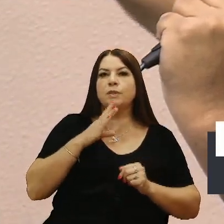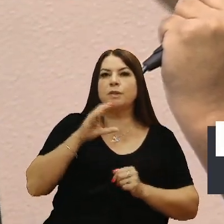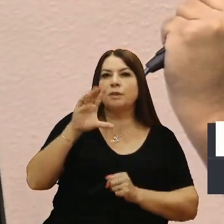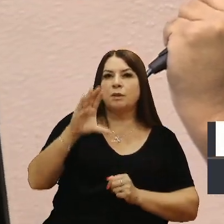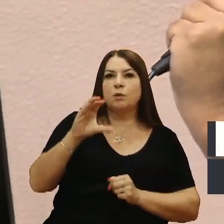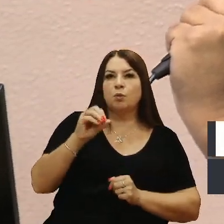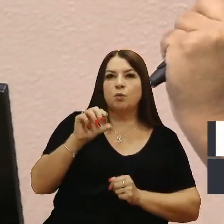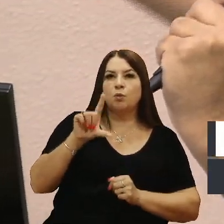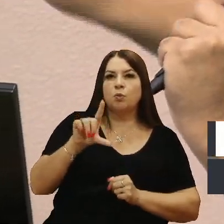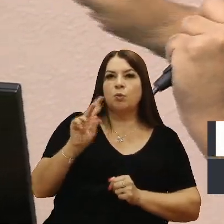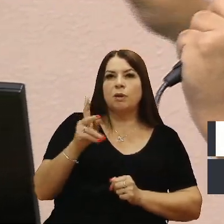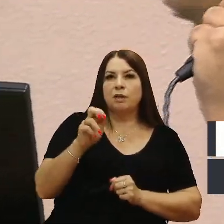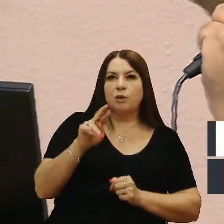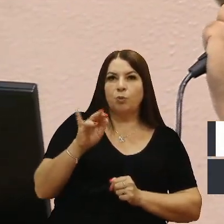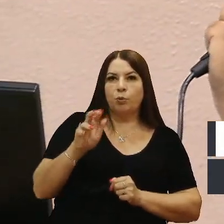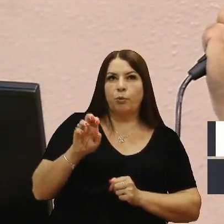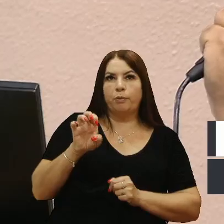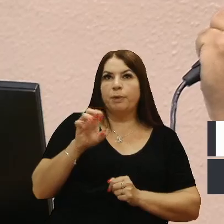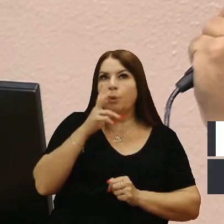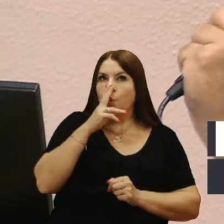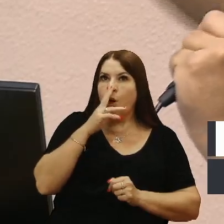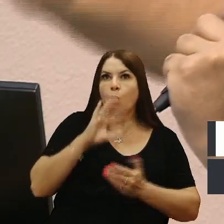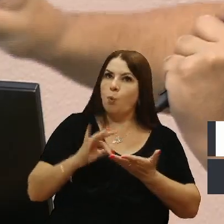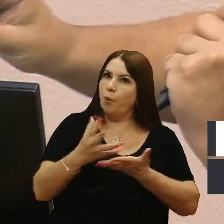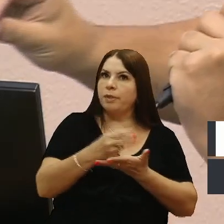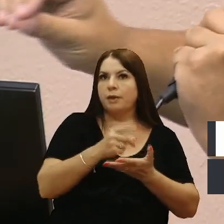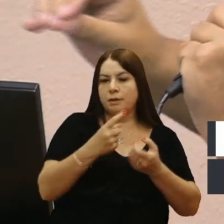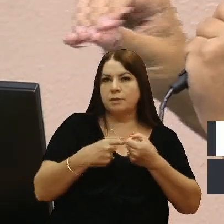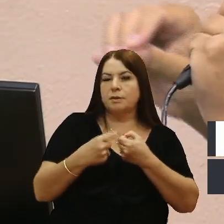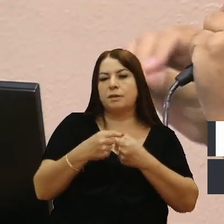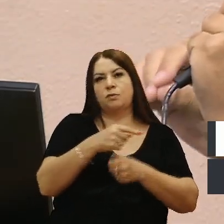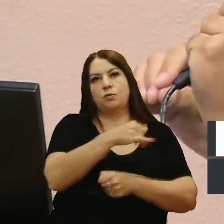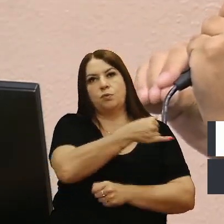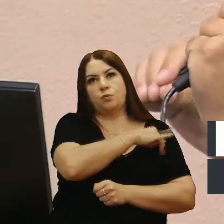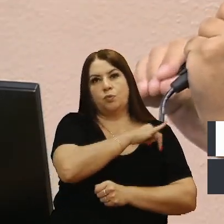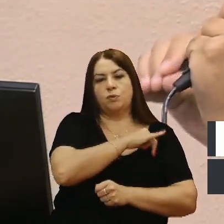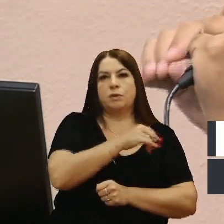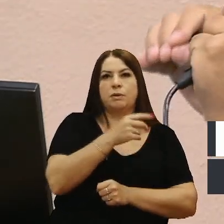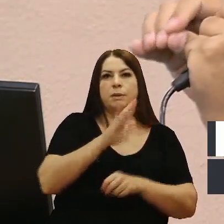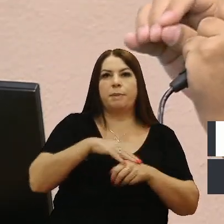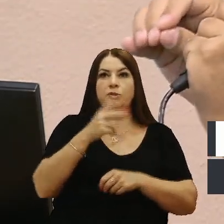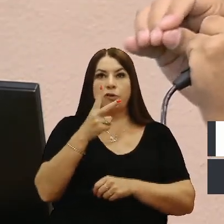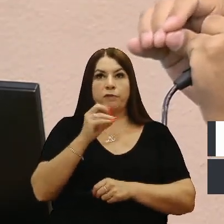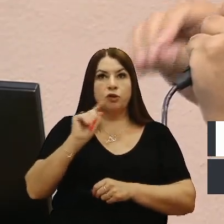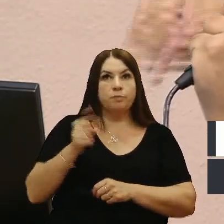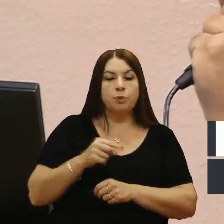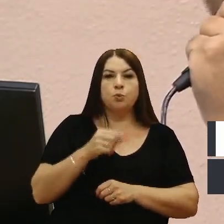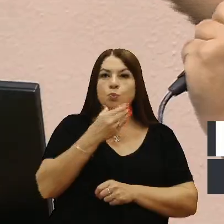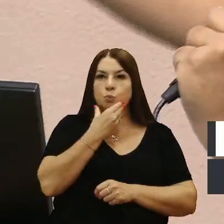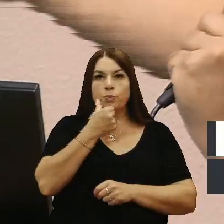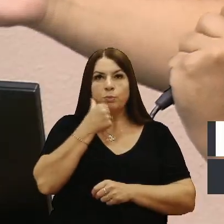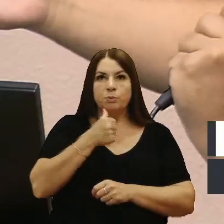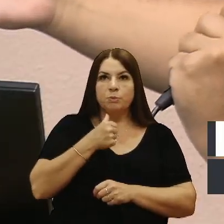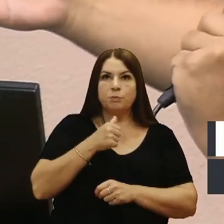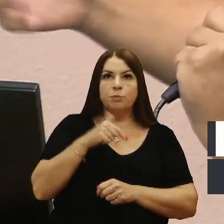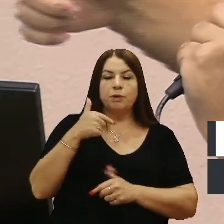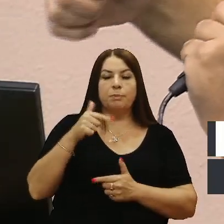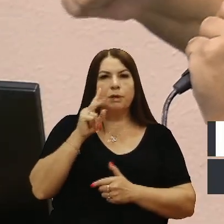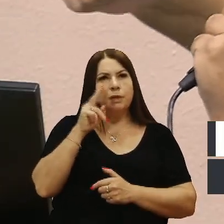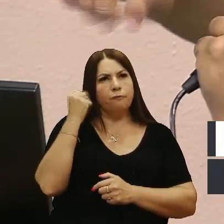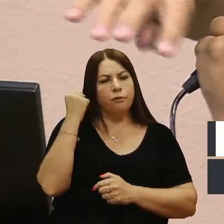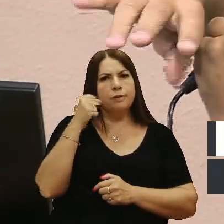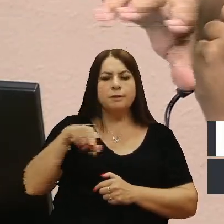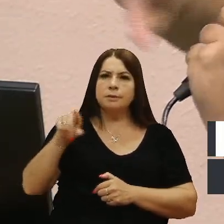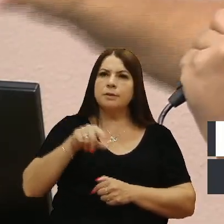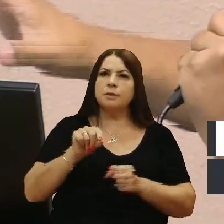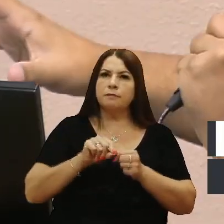é a Codeca da cidade do Rio de Janeiro, que tem mais de 20 mil trabalhadores e trabalhadoras, numa empresa fortalecida e